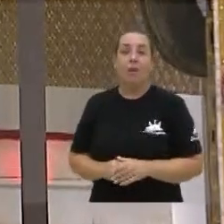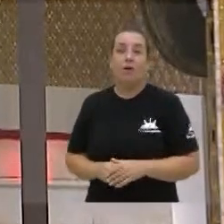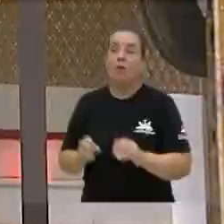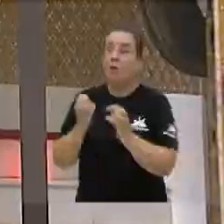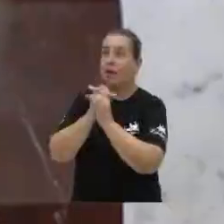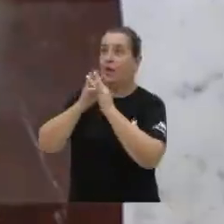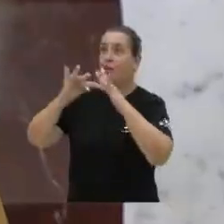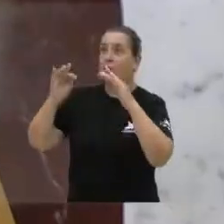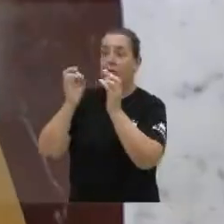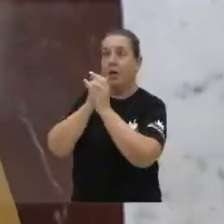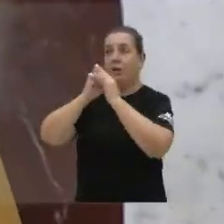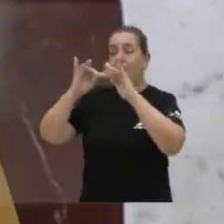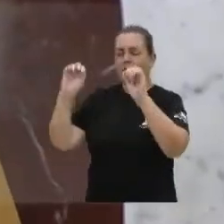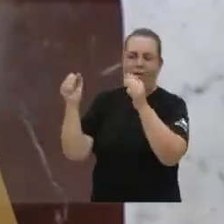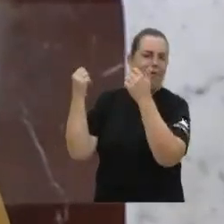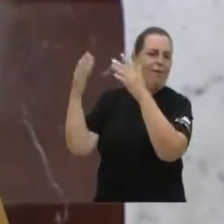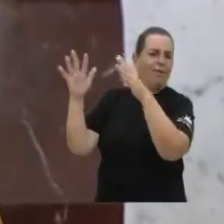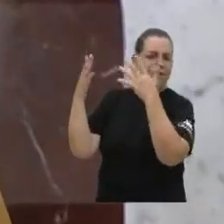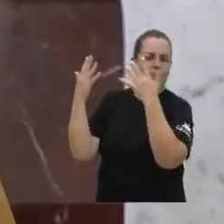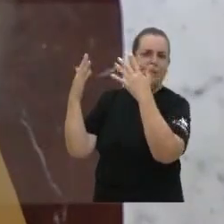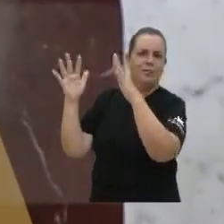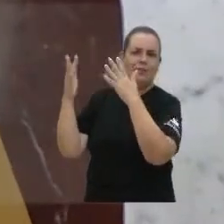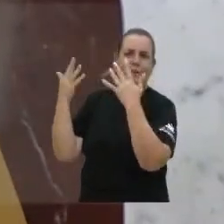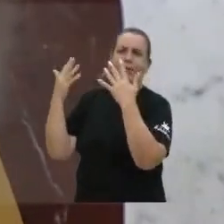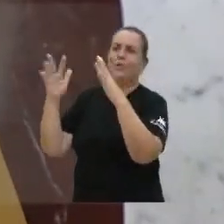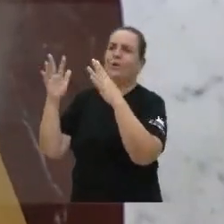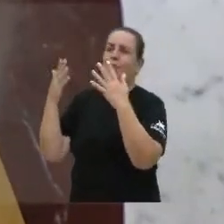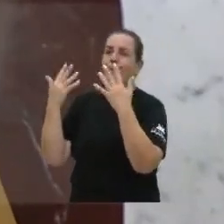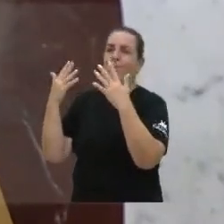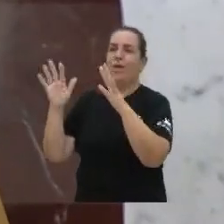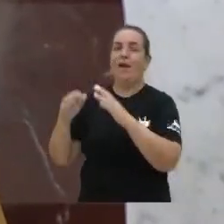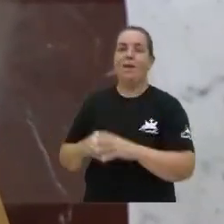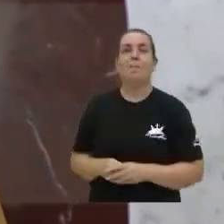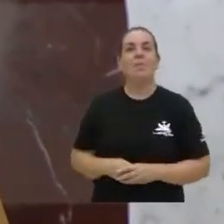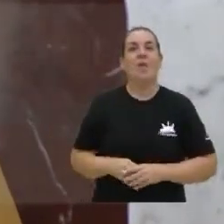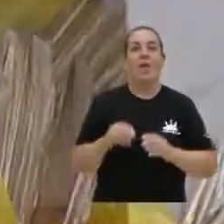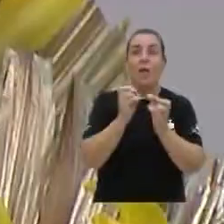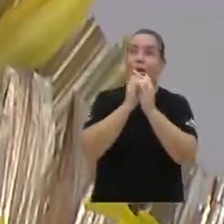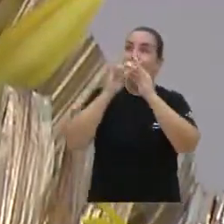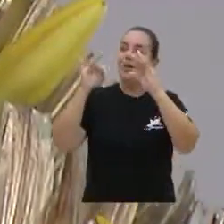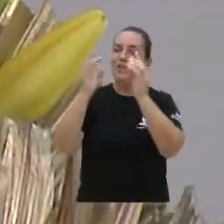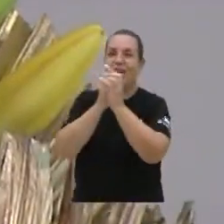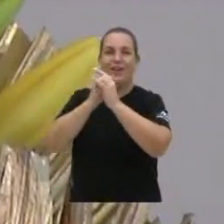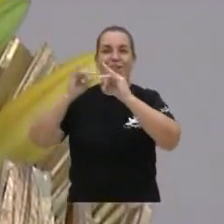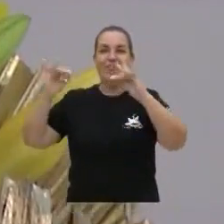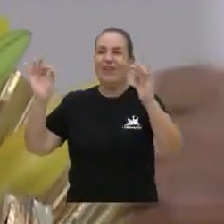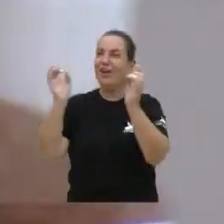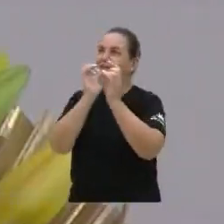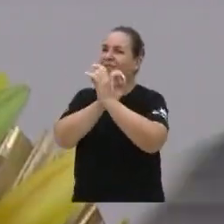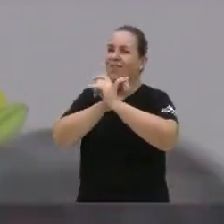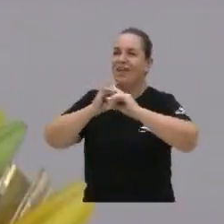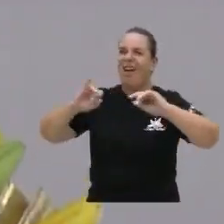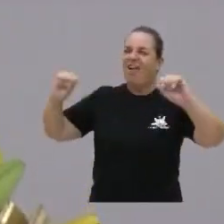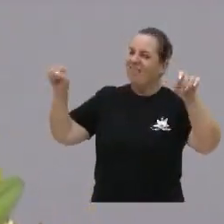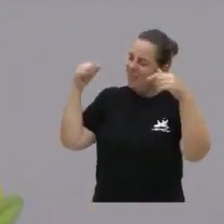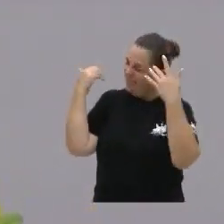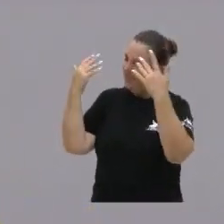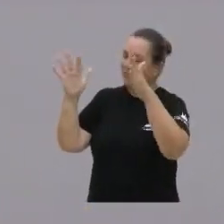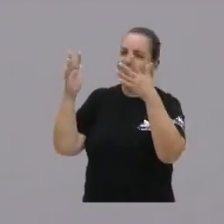esplendor. Glória, glória, glória, aleluia, aleluia. Glória, glória,